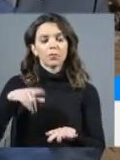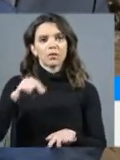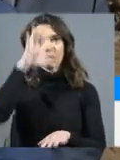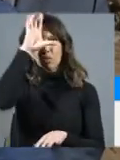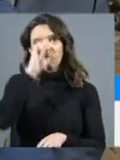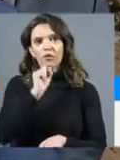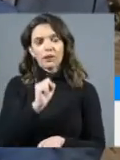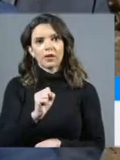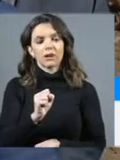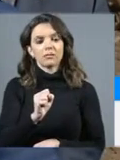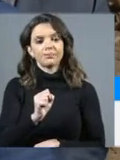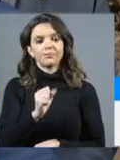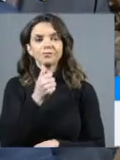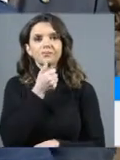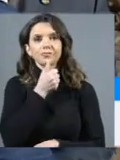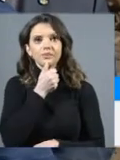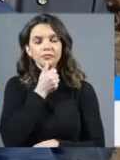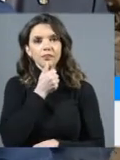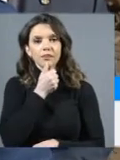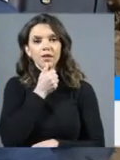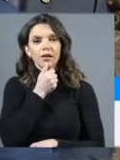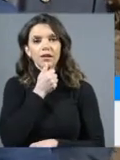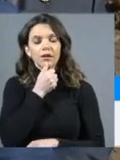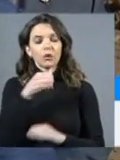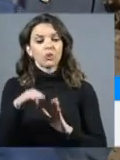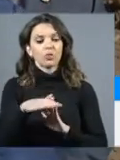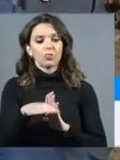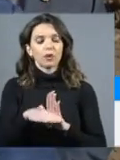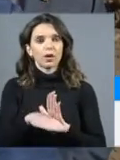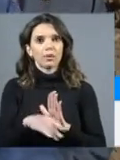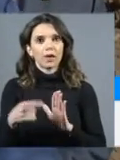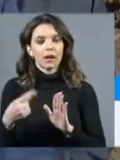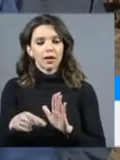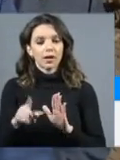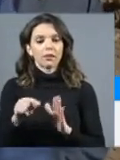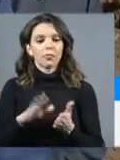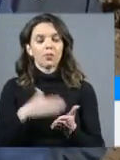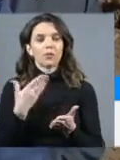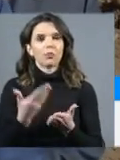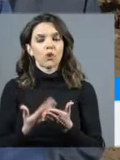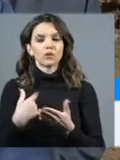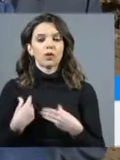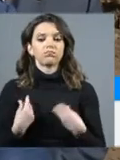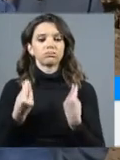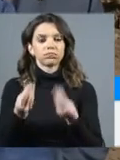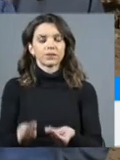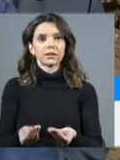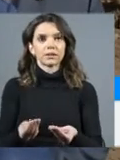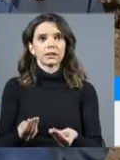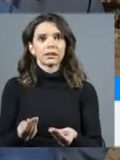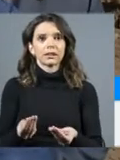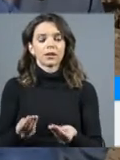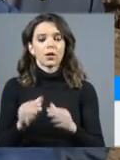aquilo que está consignado no programa e na proposta que eu apresentei ao Congresso do